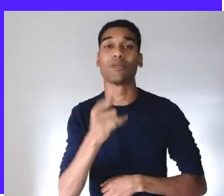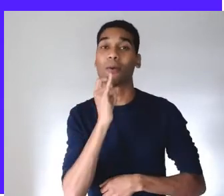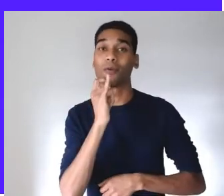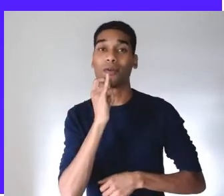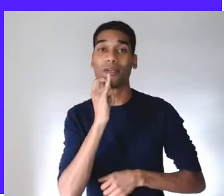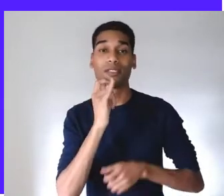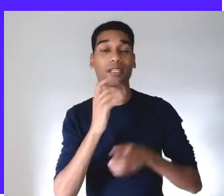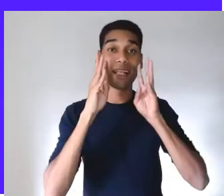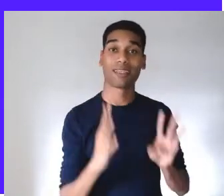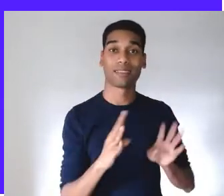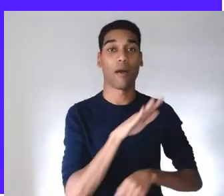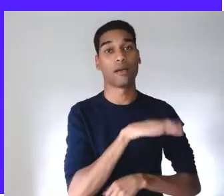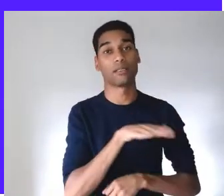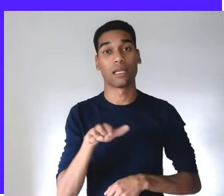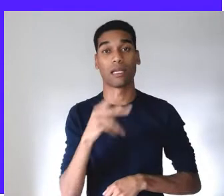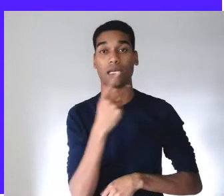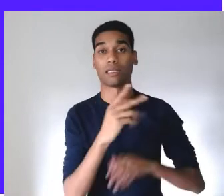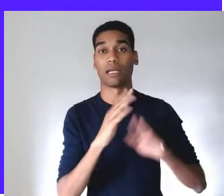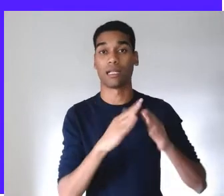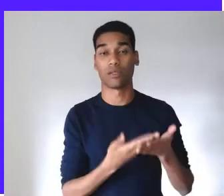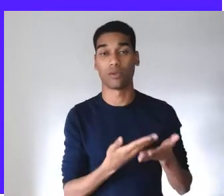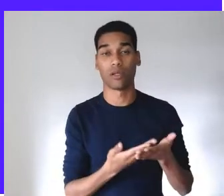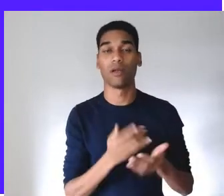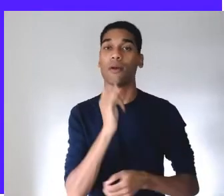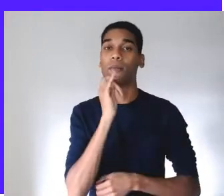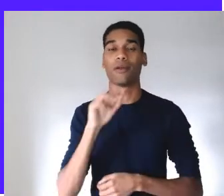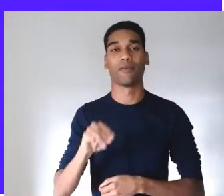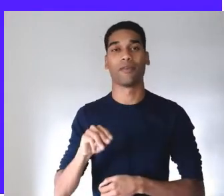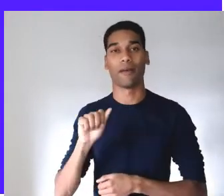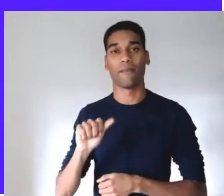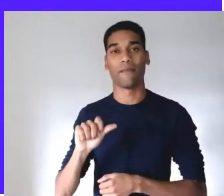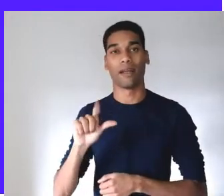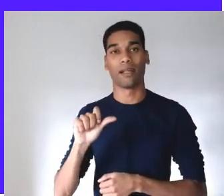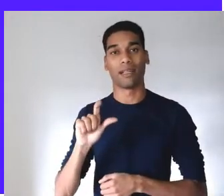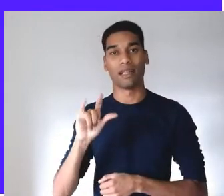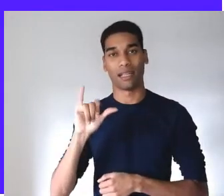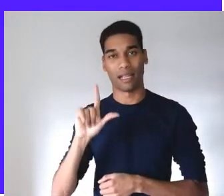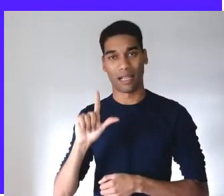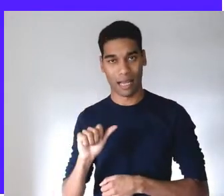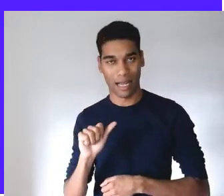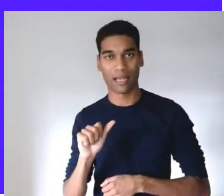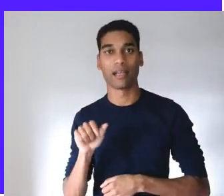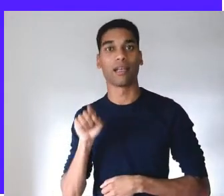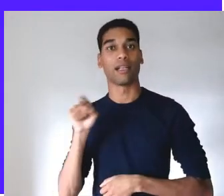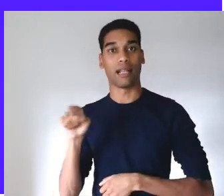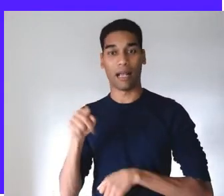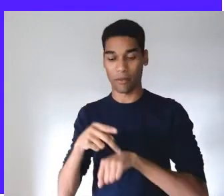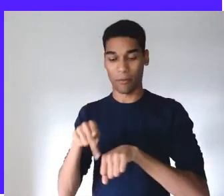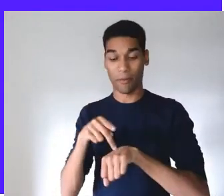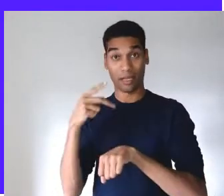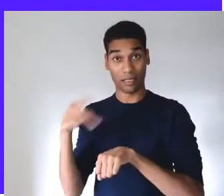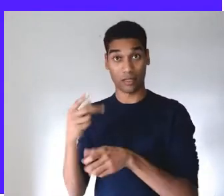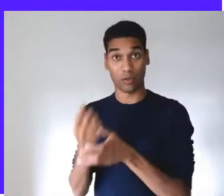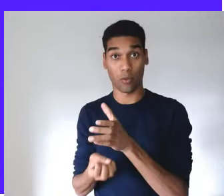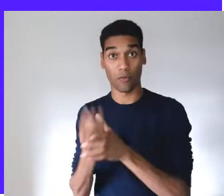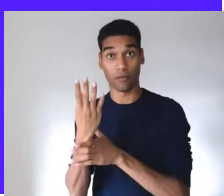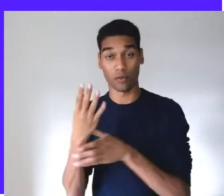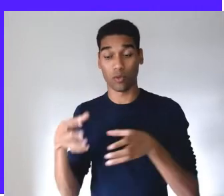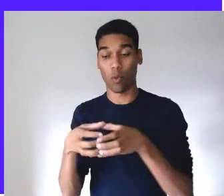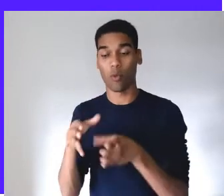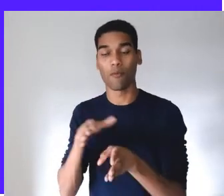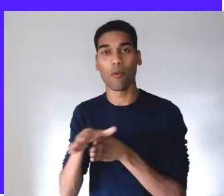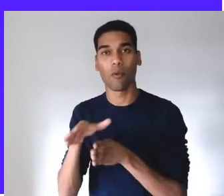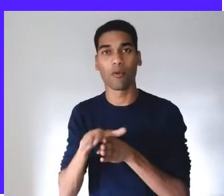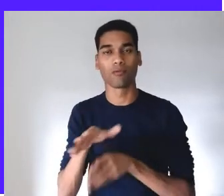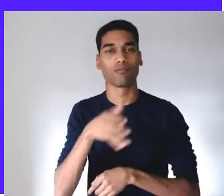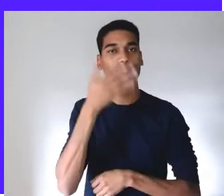criaram um conselho de crianças, de alunos, começou com as meninas lá da escola dos Yaudin Uzafzai